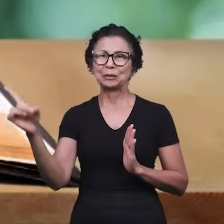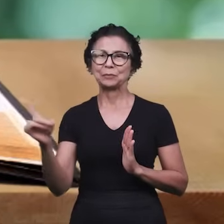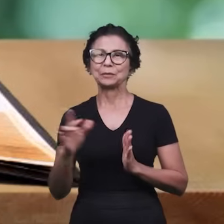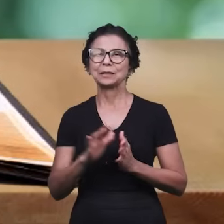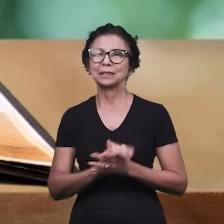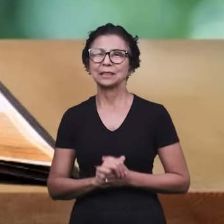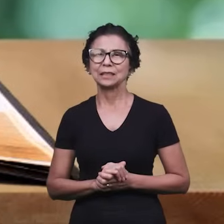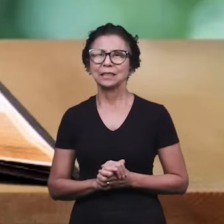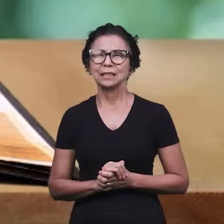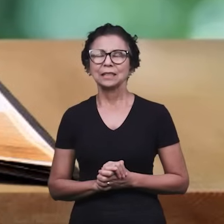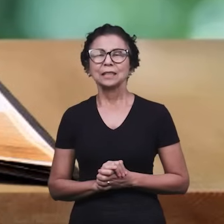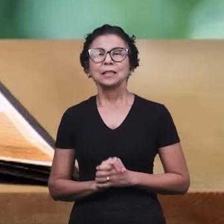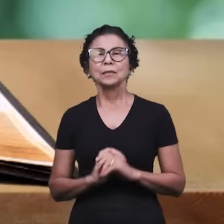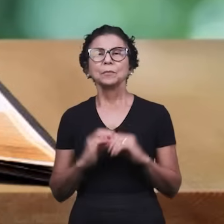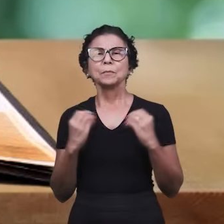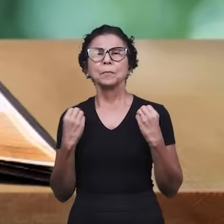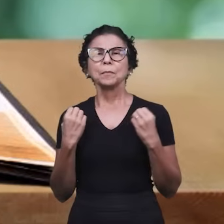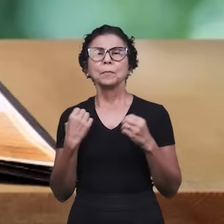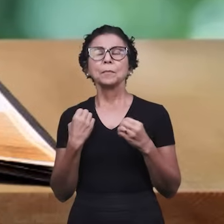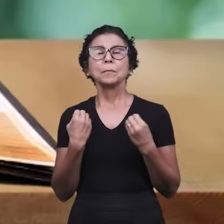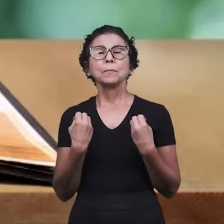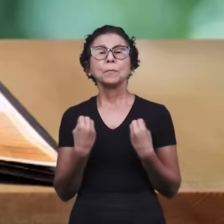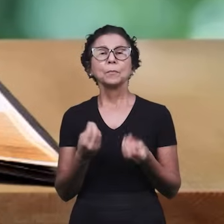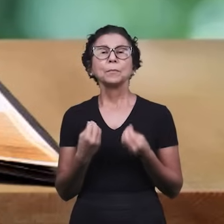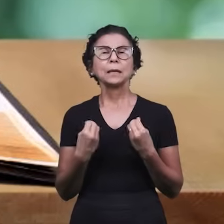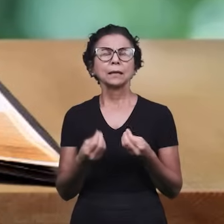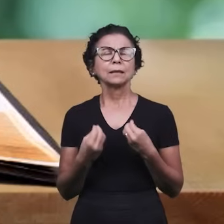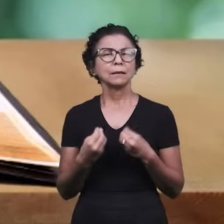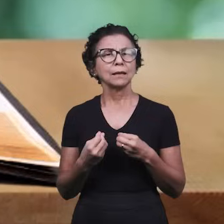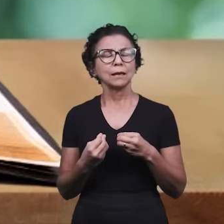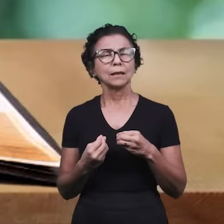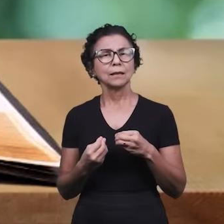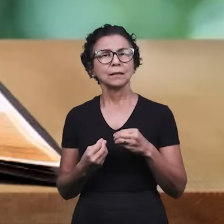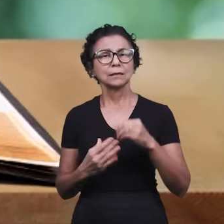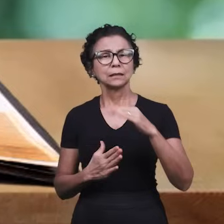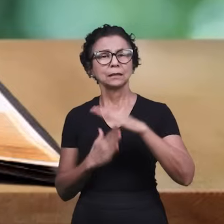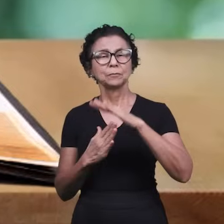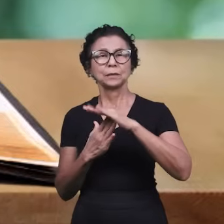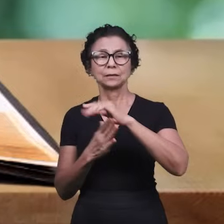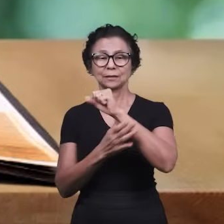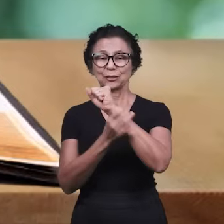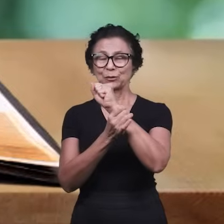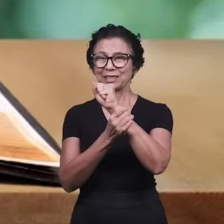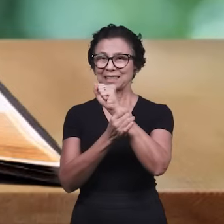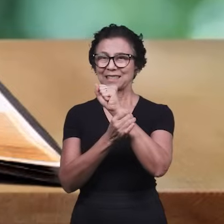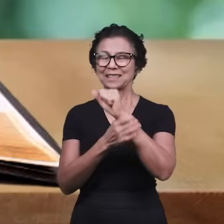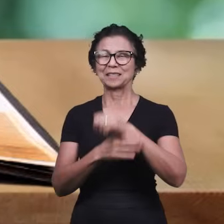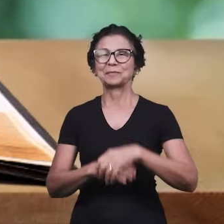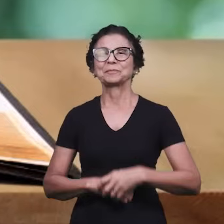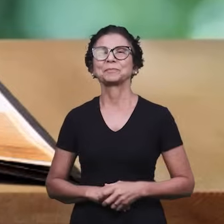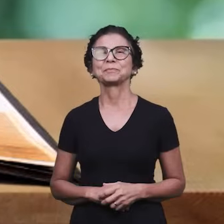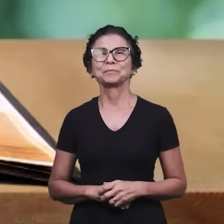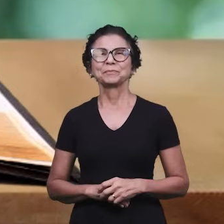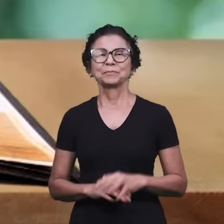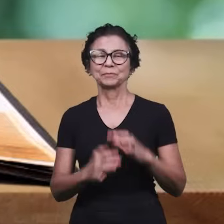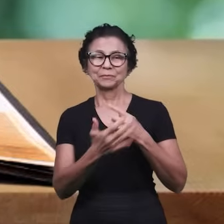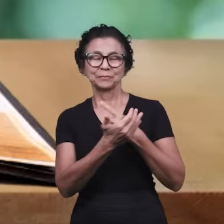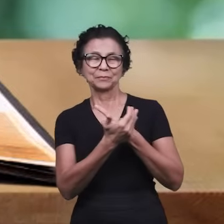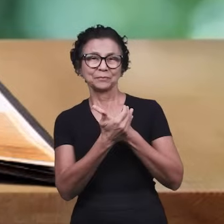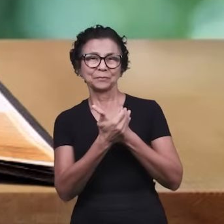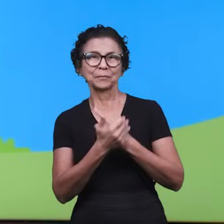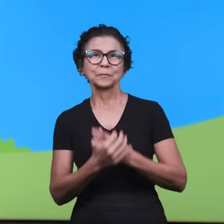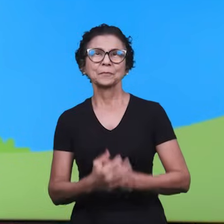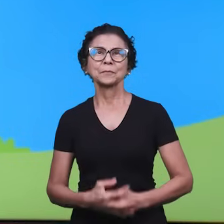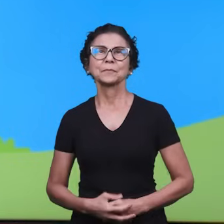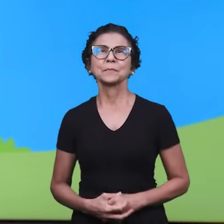prejudicar, jamais. Esses limites, eles são para o nosso bem, para a nossa segurança, para a nossa proteção. Então,